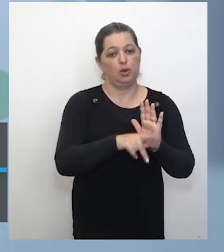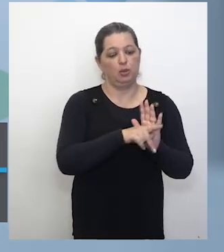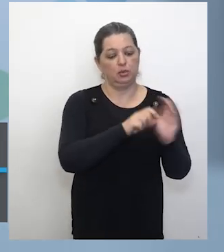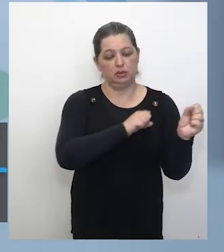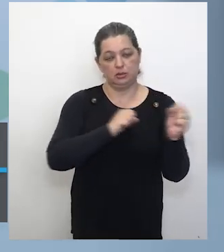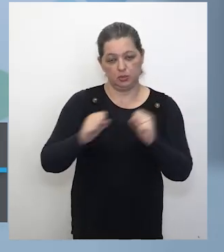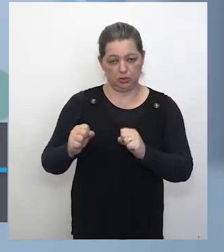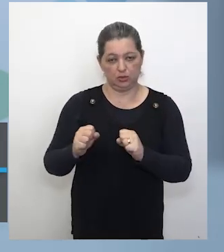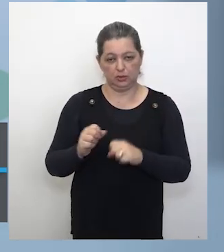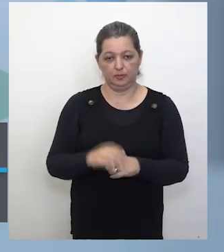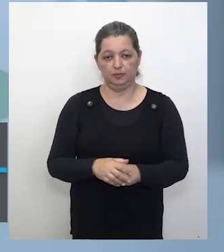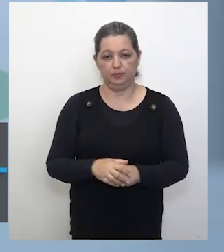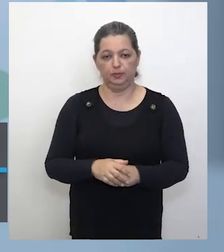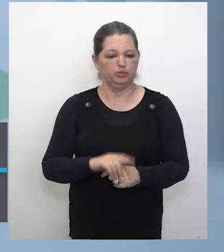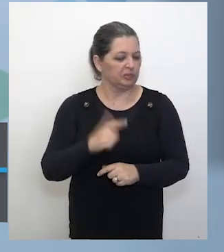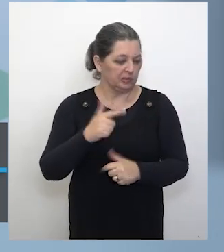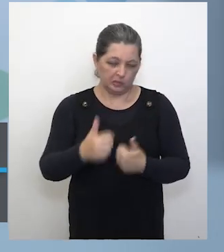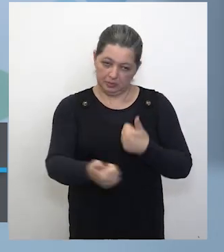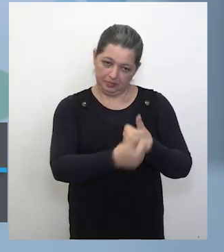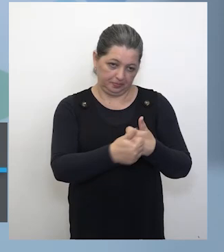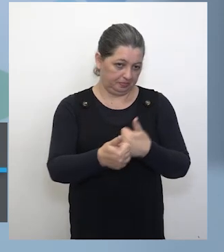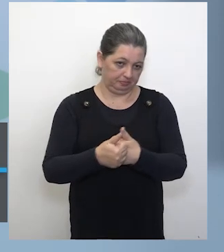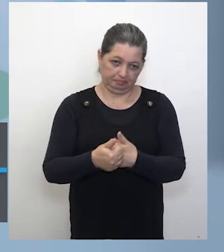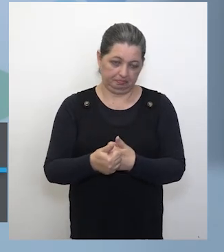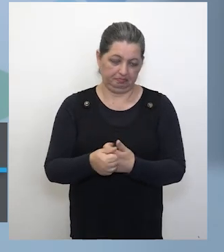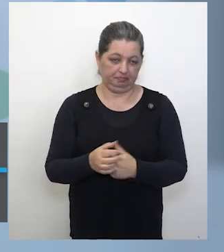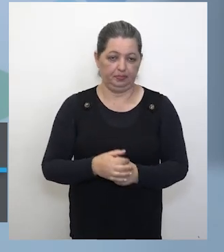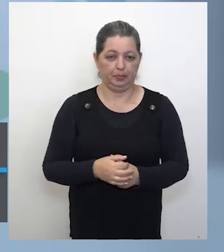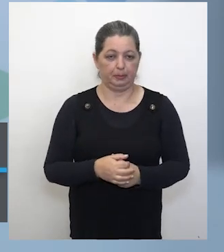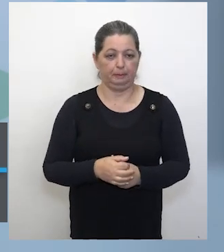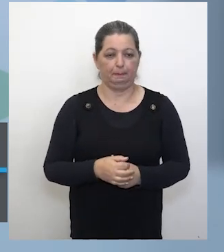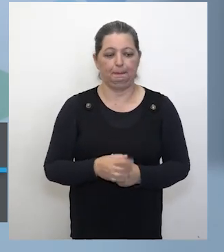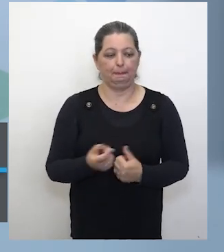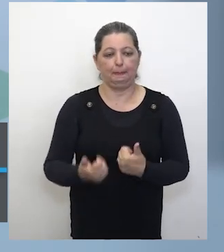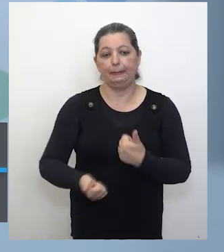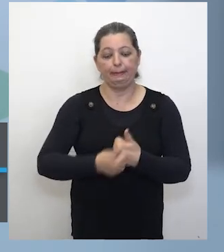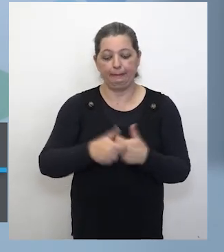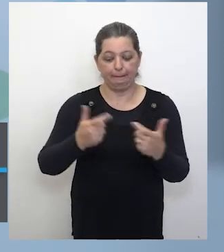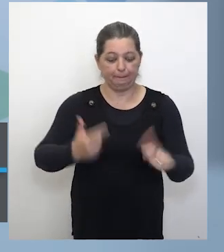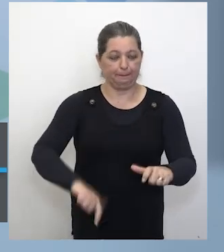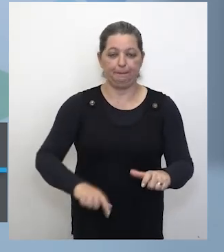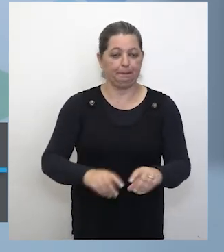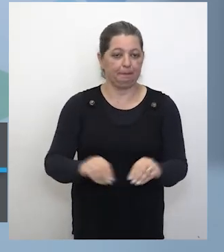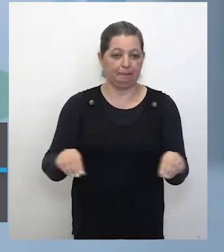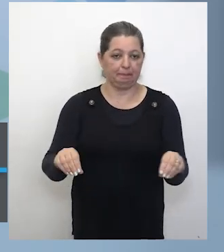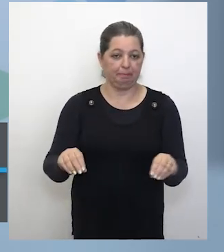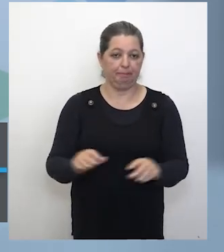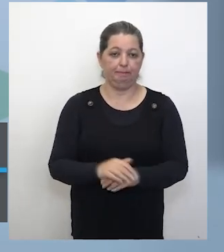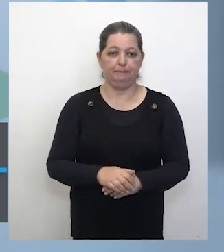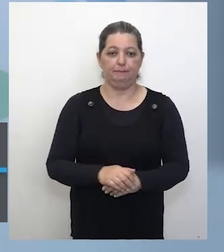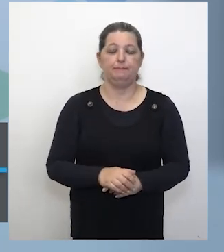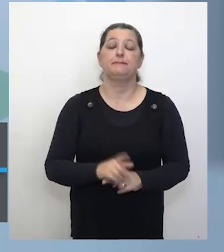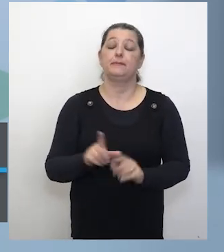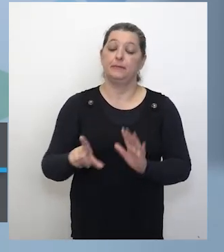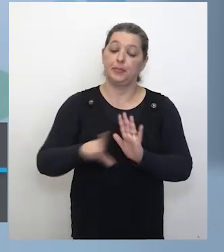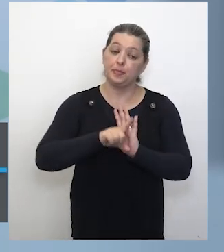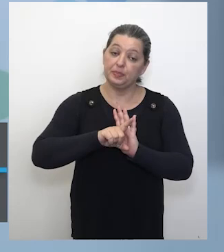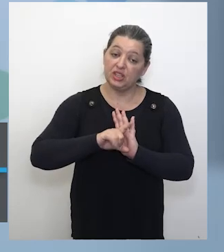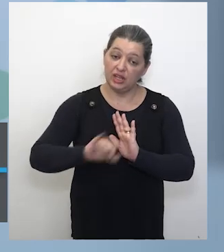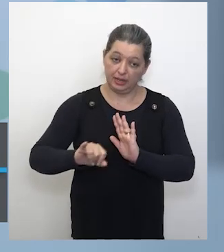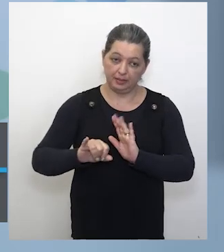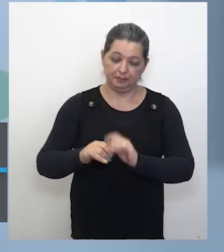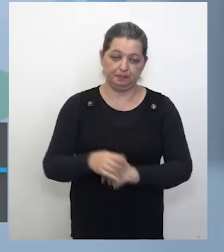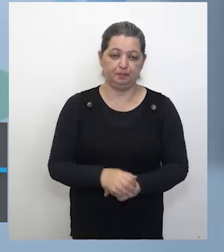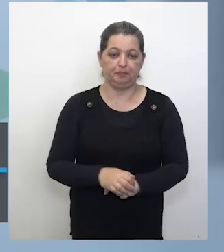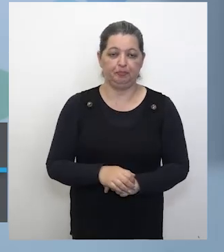É um aspecto, não tem a proximidade, não é a proximidade terrestre, física, é uma proximidade legal. Outro